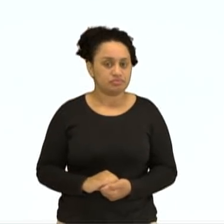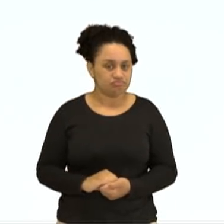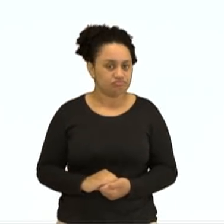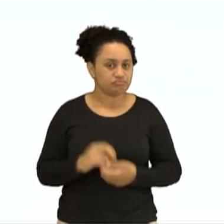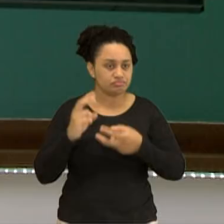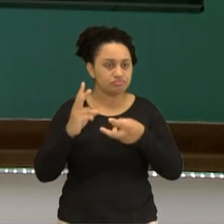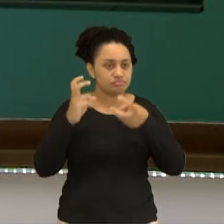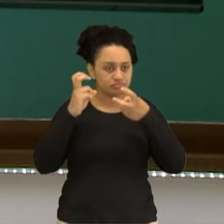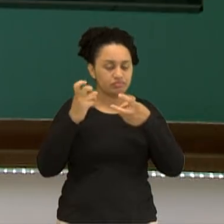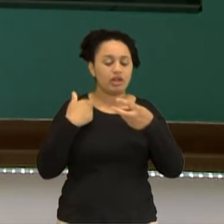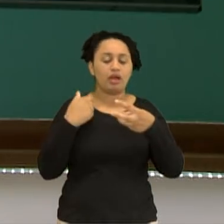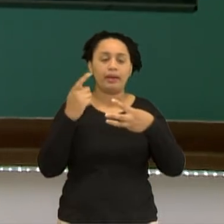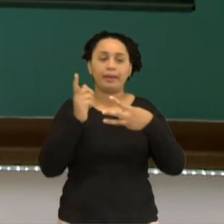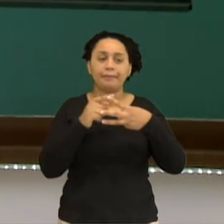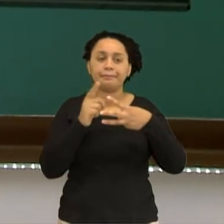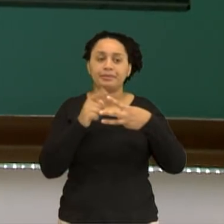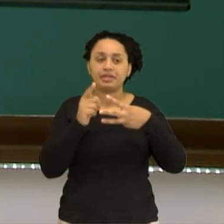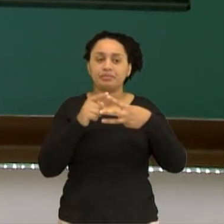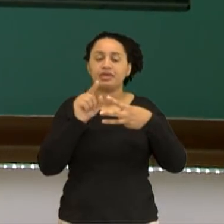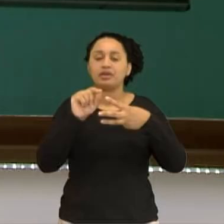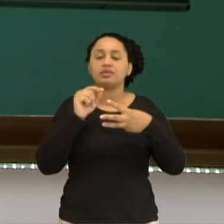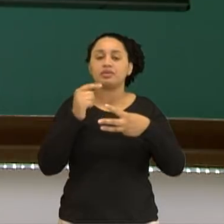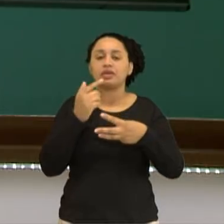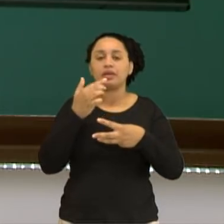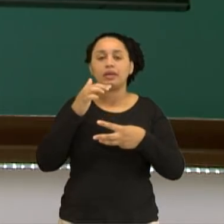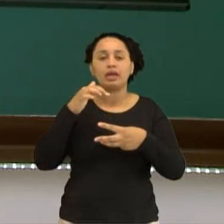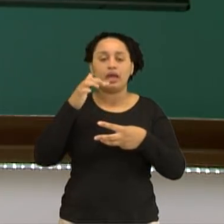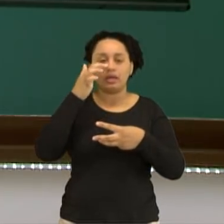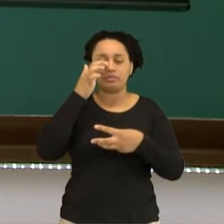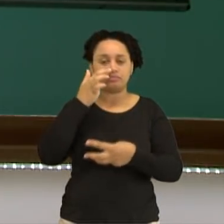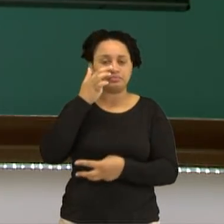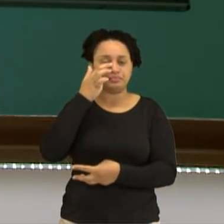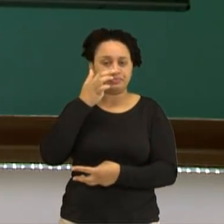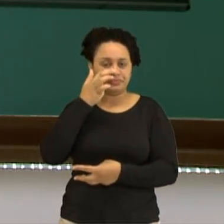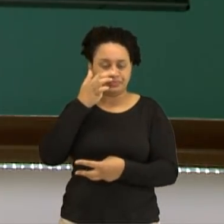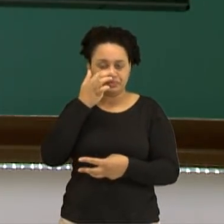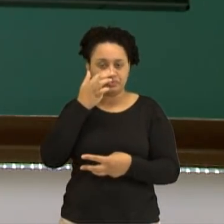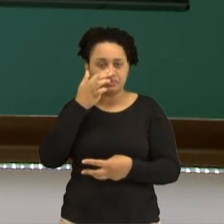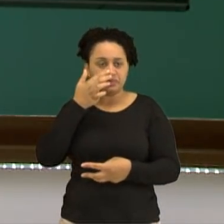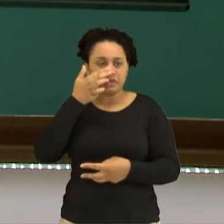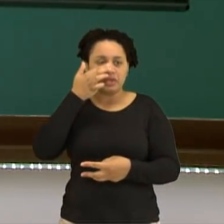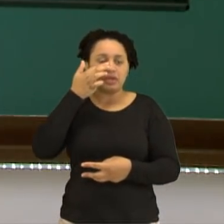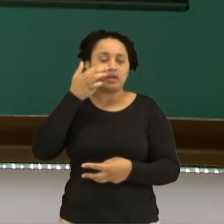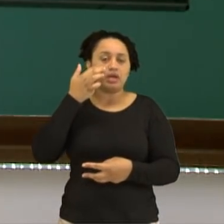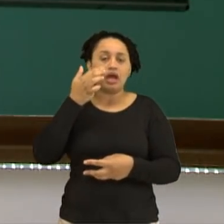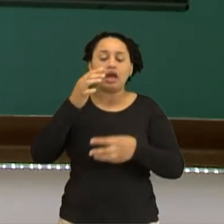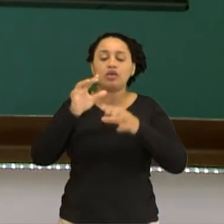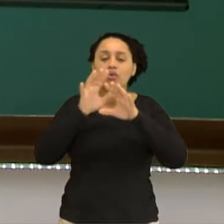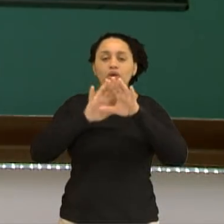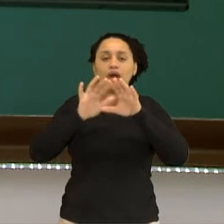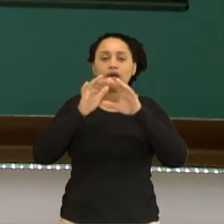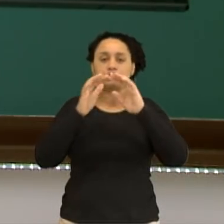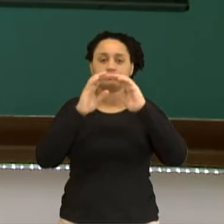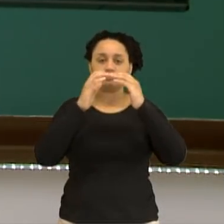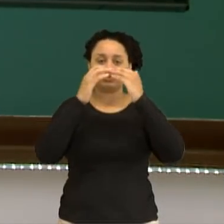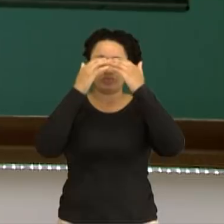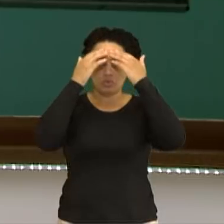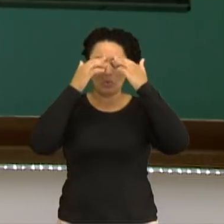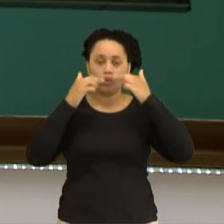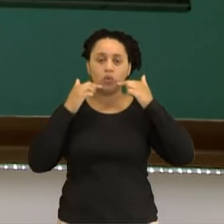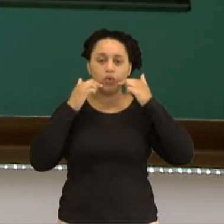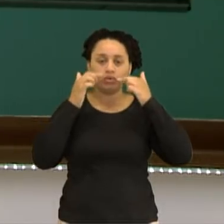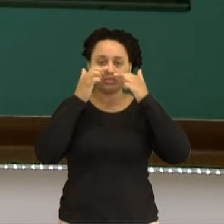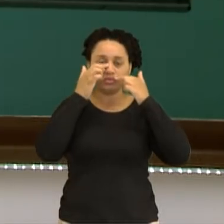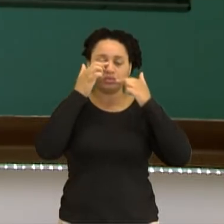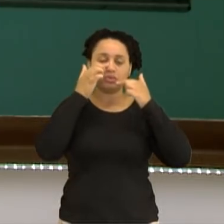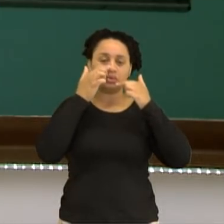na nasofaringe seria assim, ó, cavidade nasal, nariz e seios nasais, tá